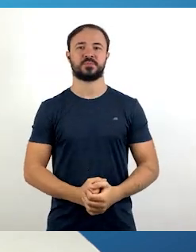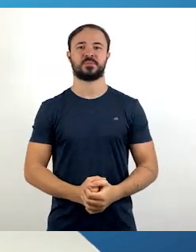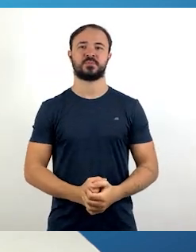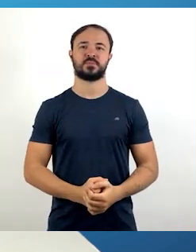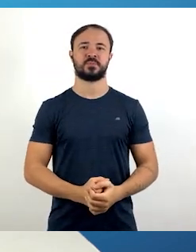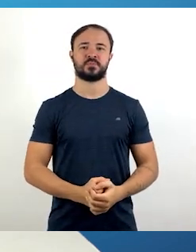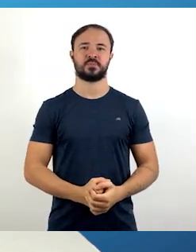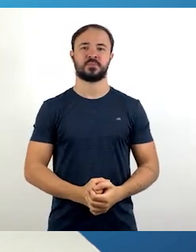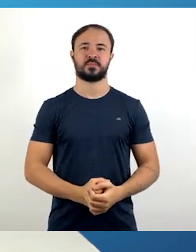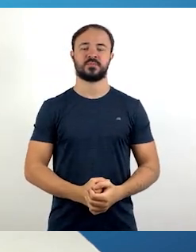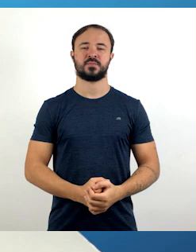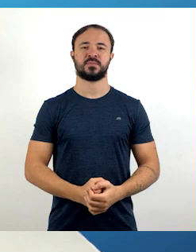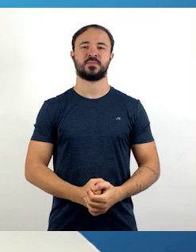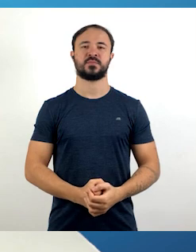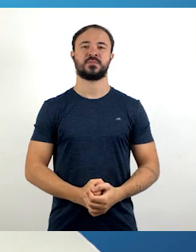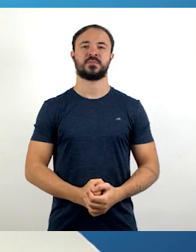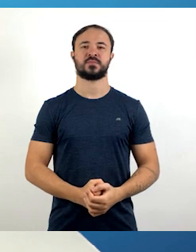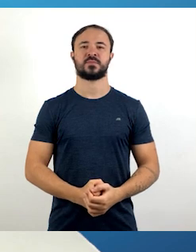E agora nós temos